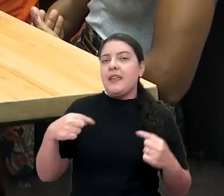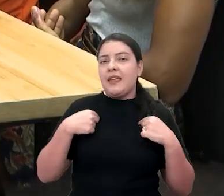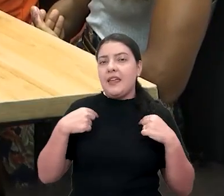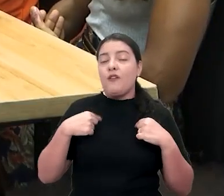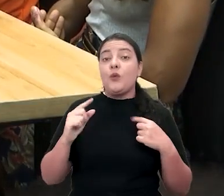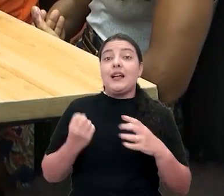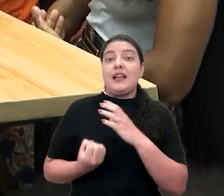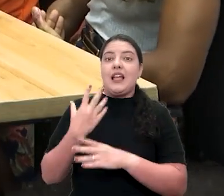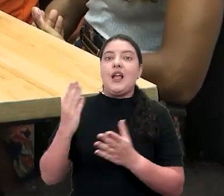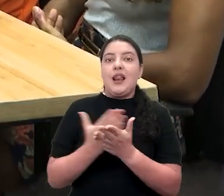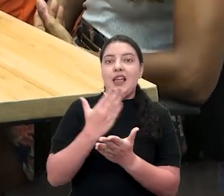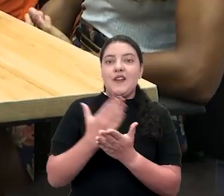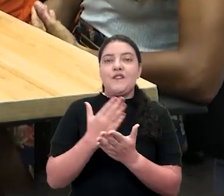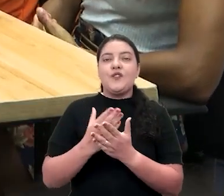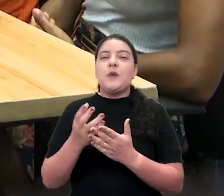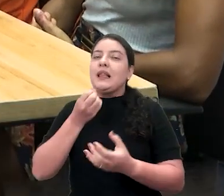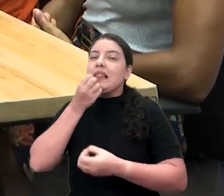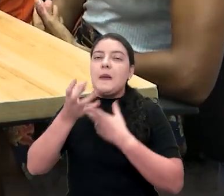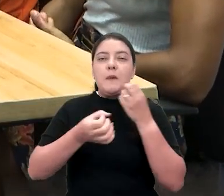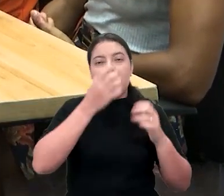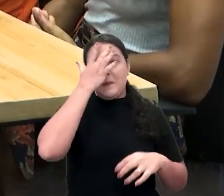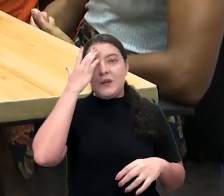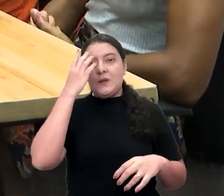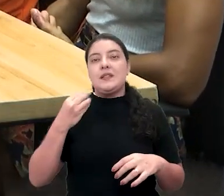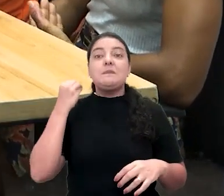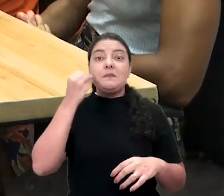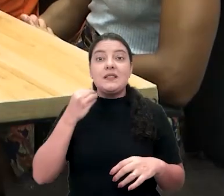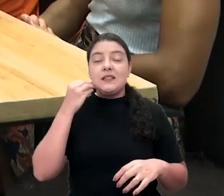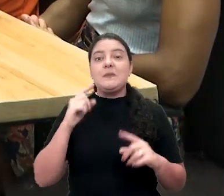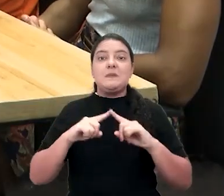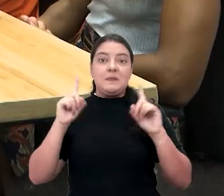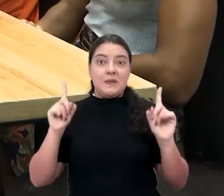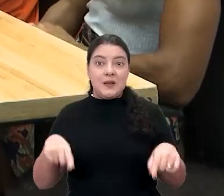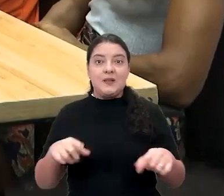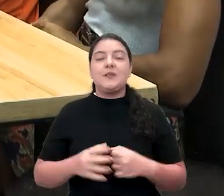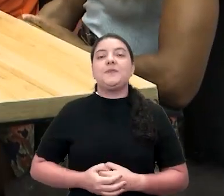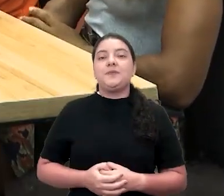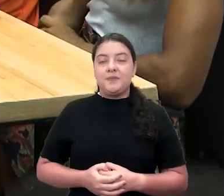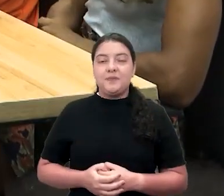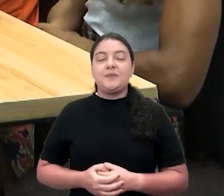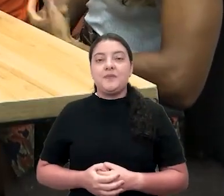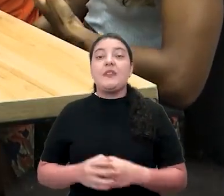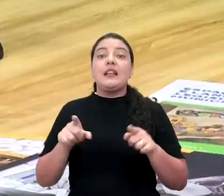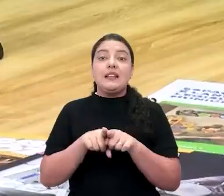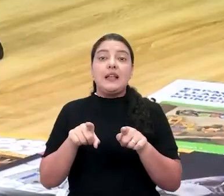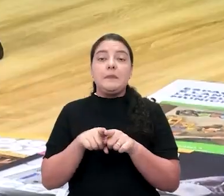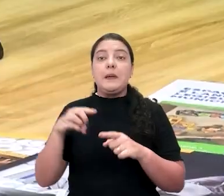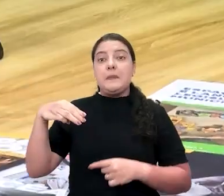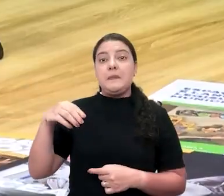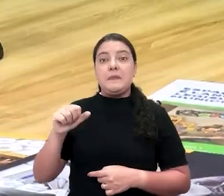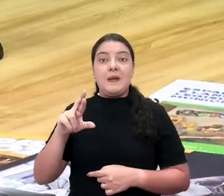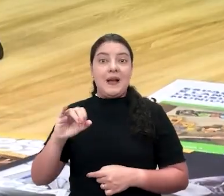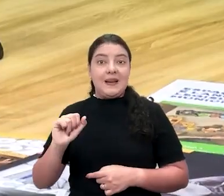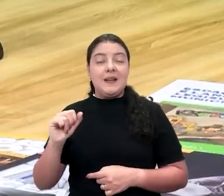um livro onde eu contava os depoimentos das pessoas que vivenciavam ali o projeto. Que massa! Isso. Inclusive a Maria participou.